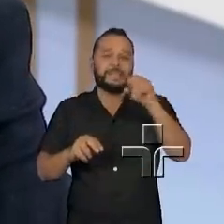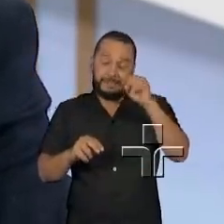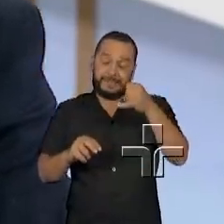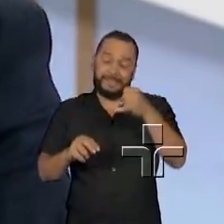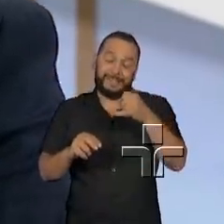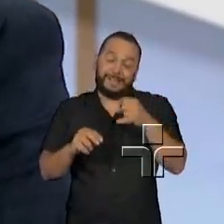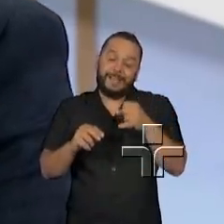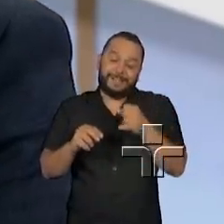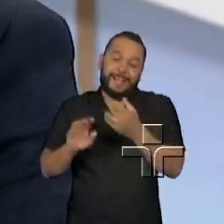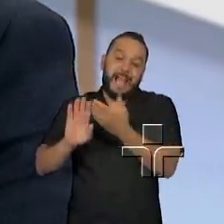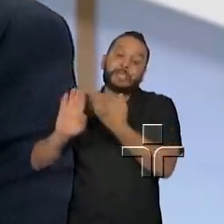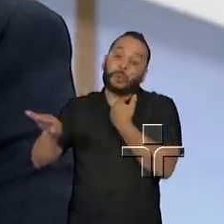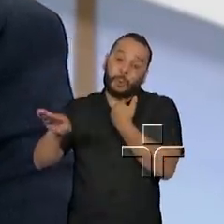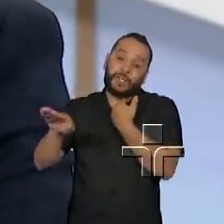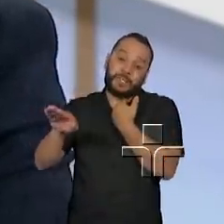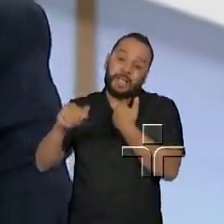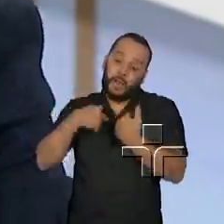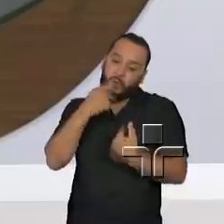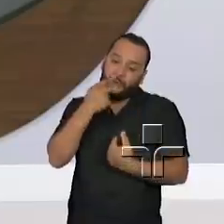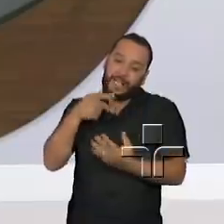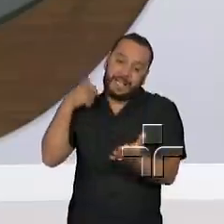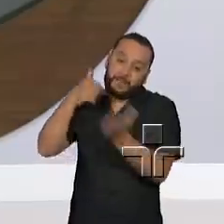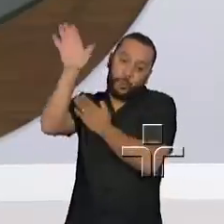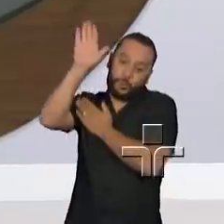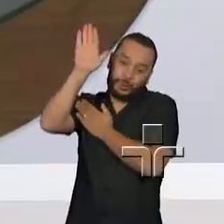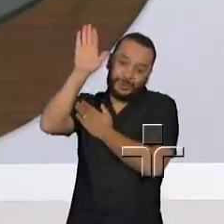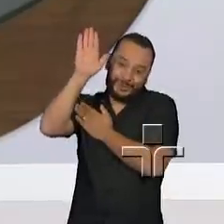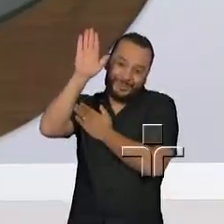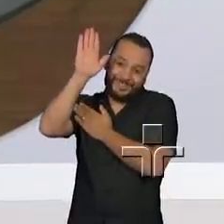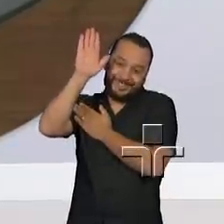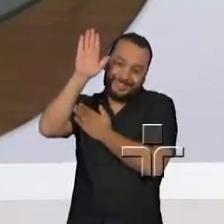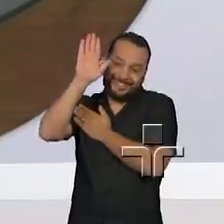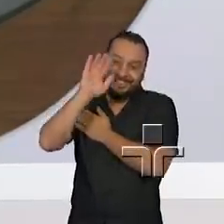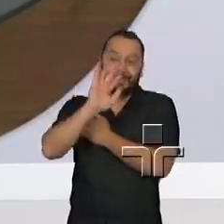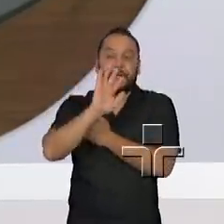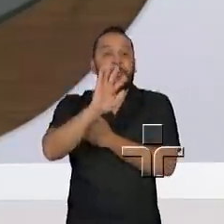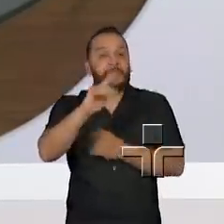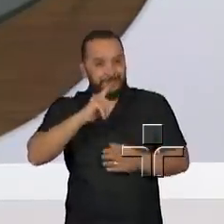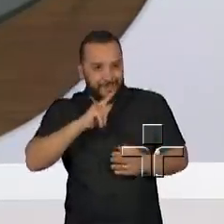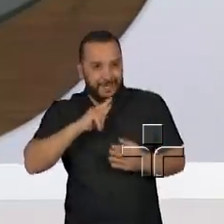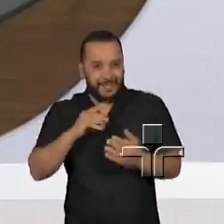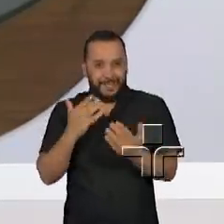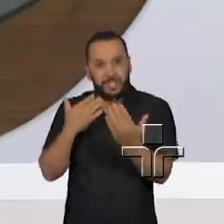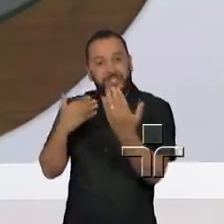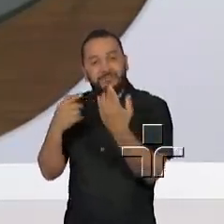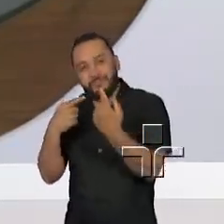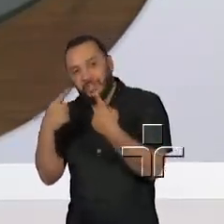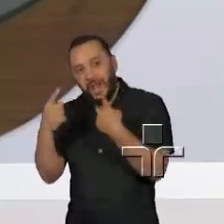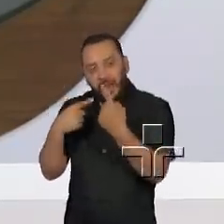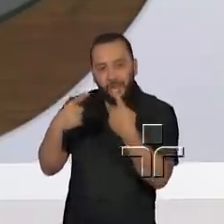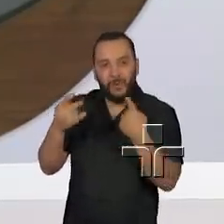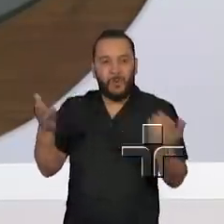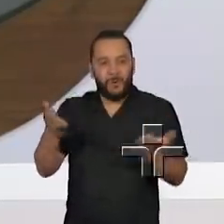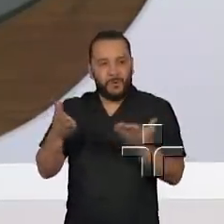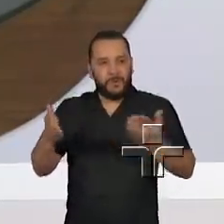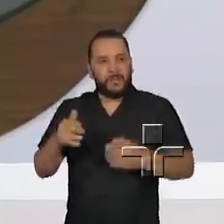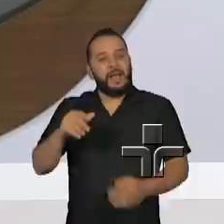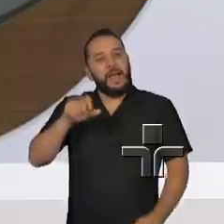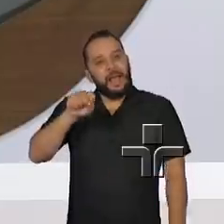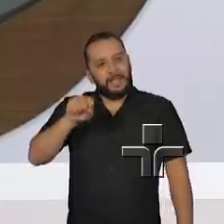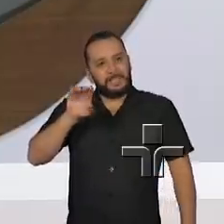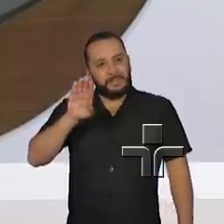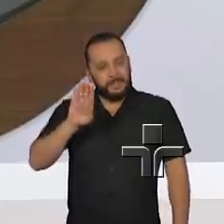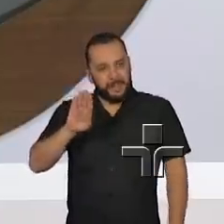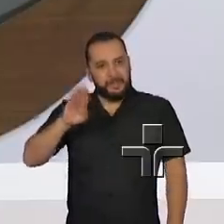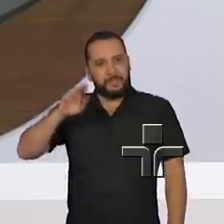mais elegante, é verdade. Obrigada. Como é que está? Existe algum diálogo hoje entre a SBPC